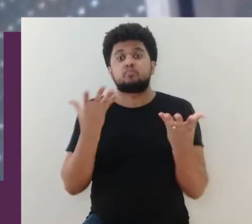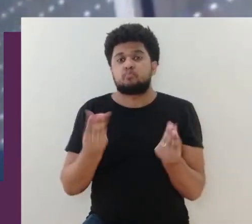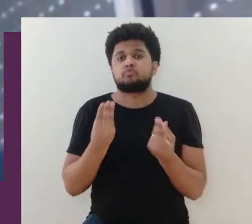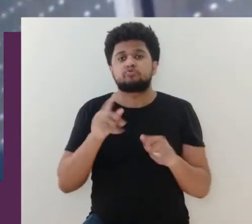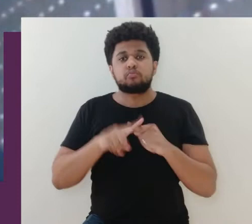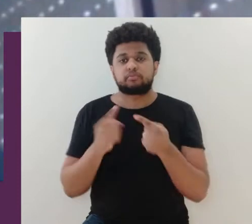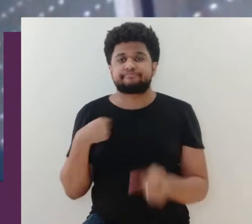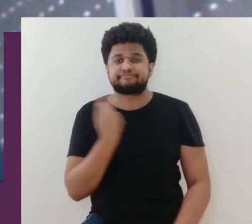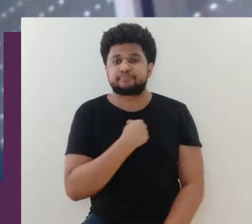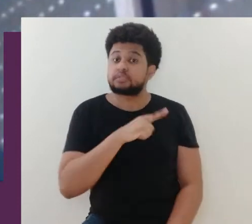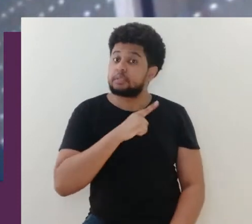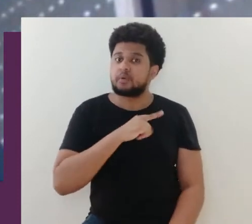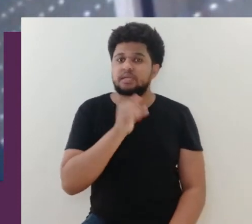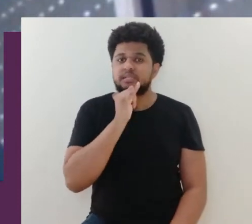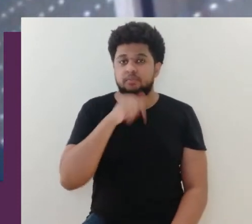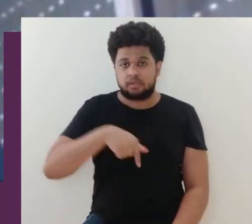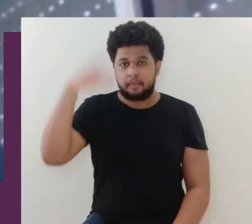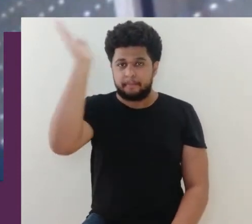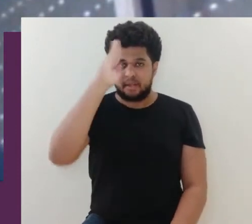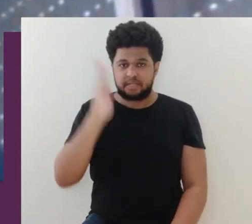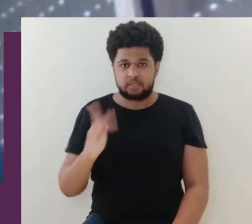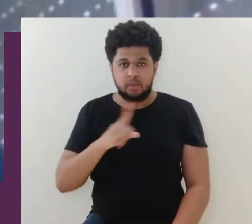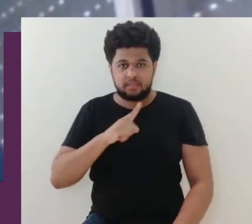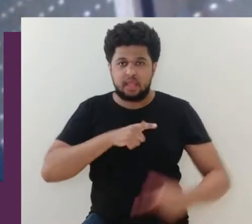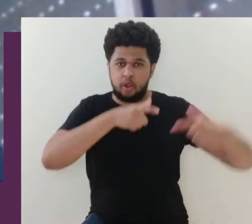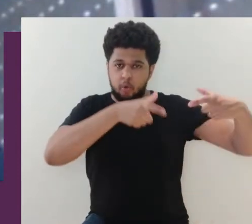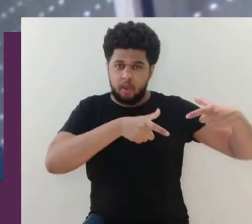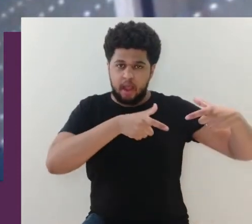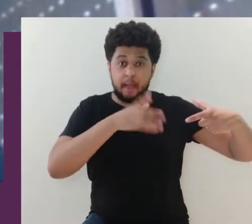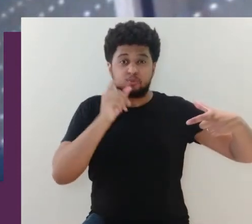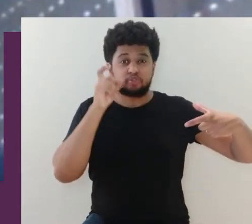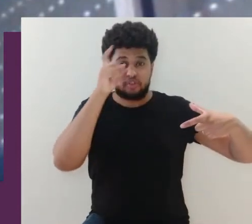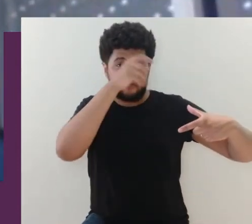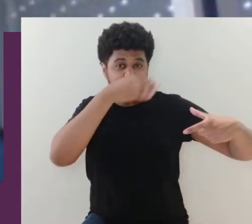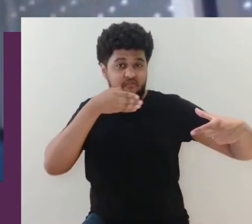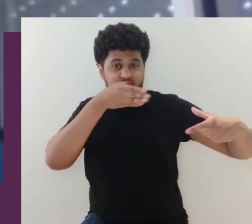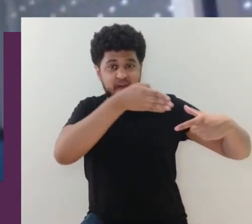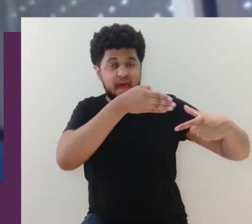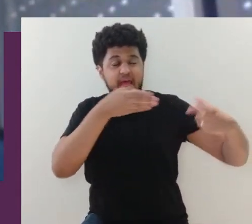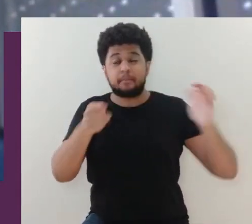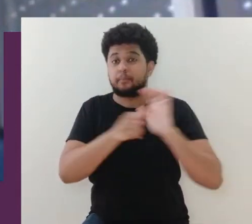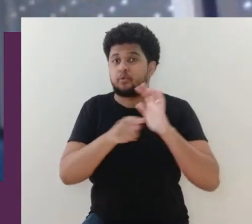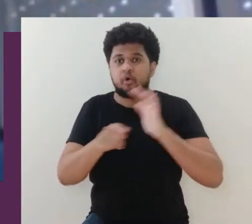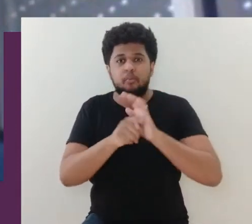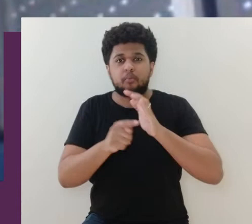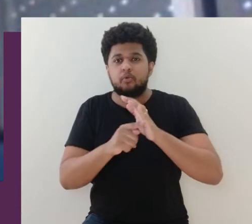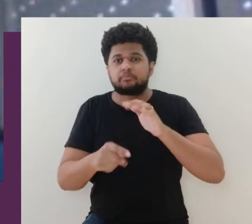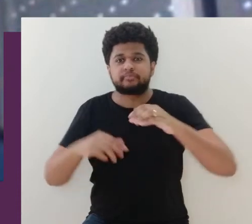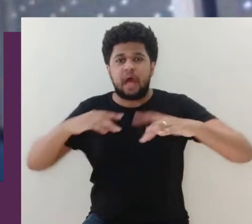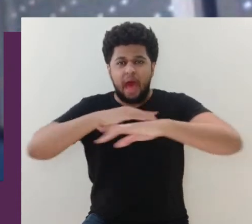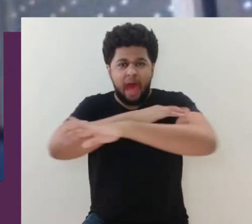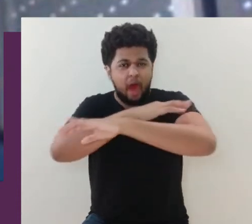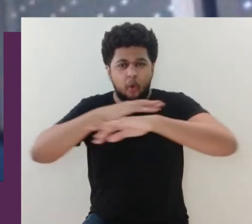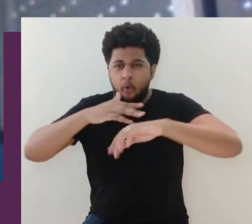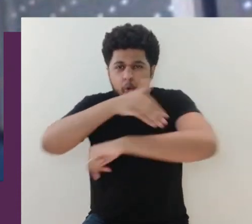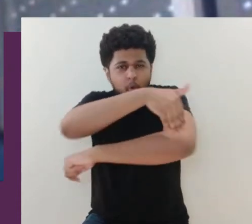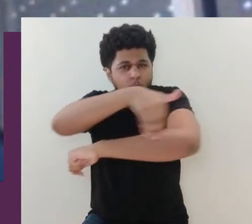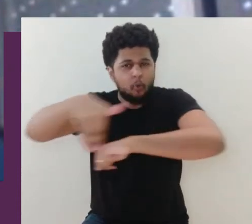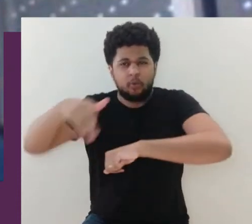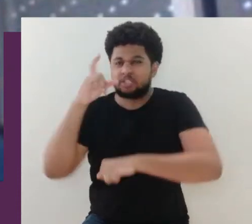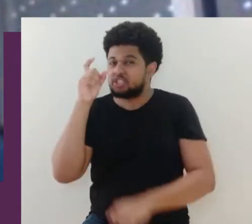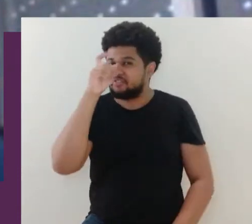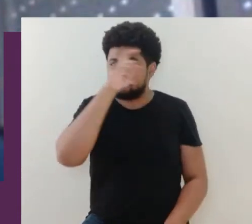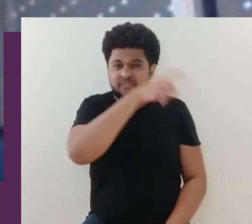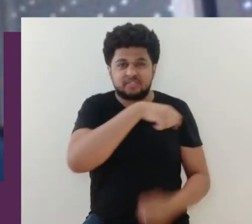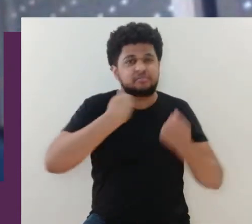verdade. Porque nós temos aqui, por exemplo, no Brasil, regiões de difícil acesso, onde nossas rodovias não são das melhores.